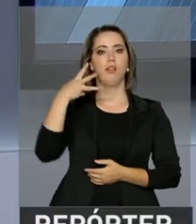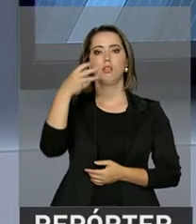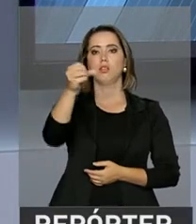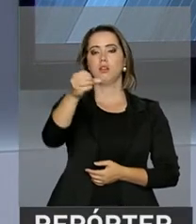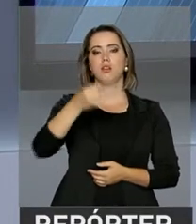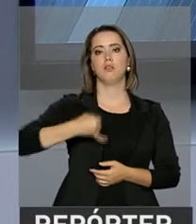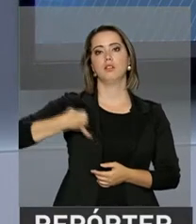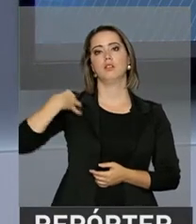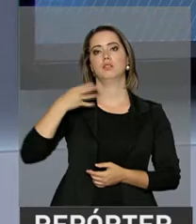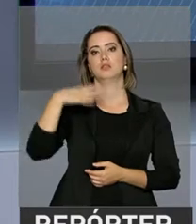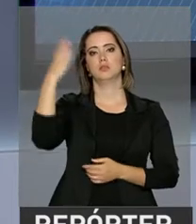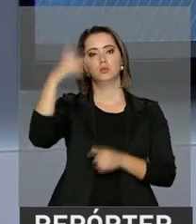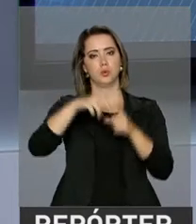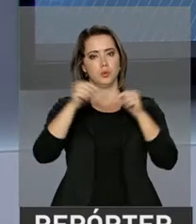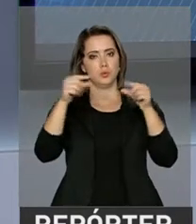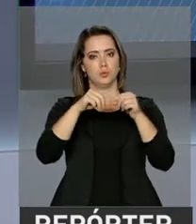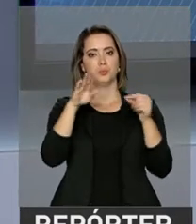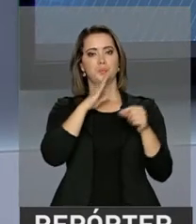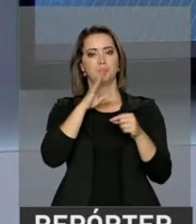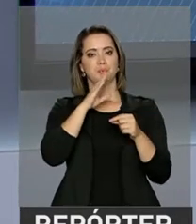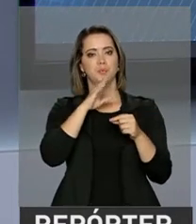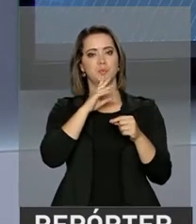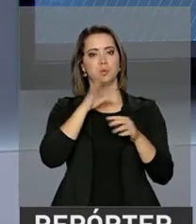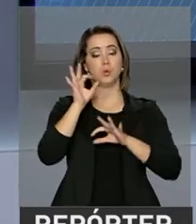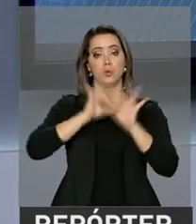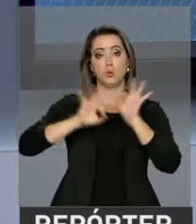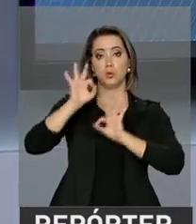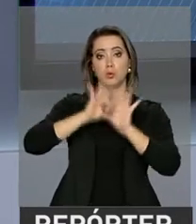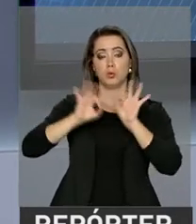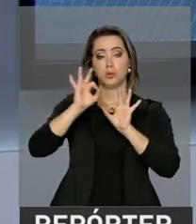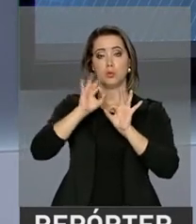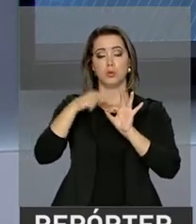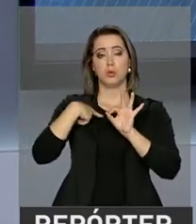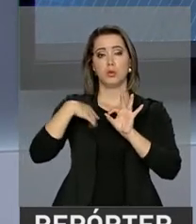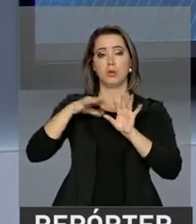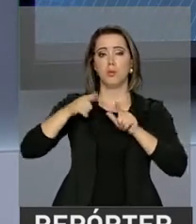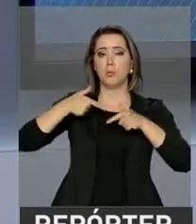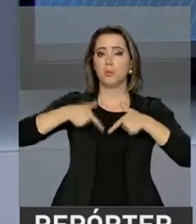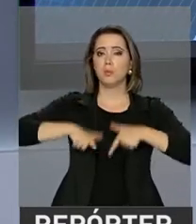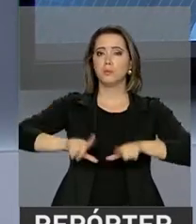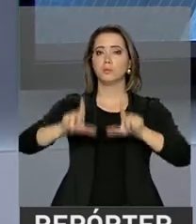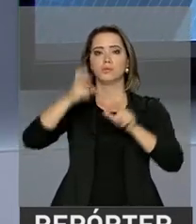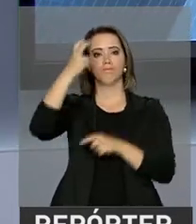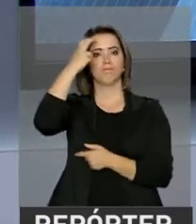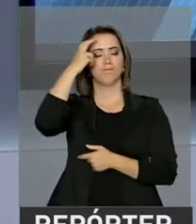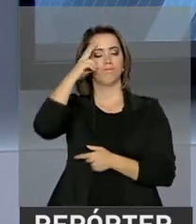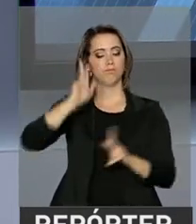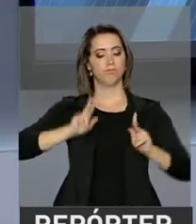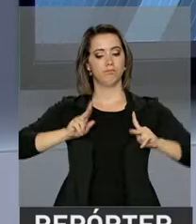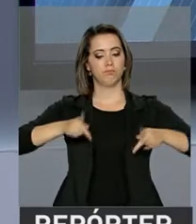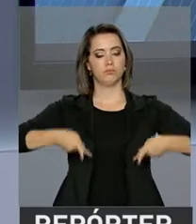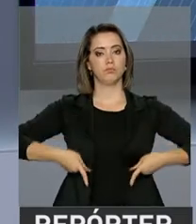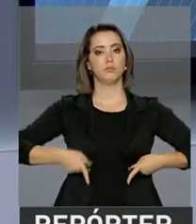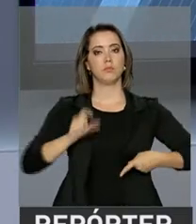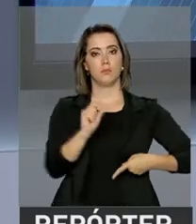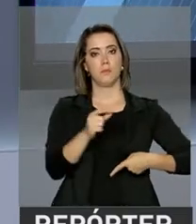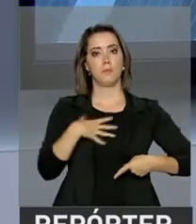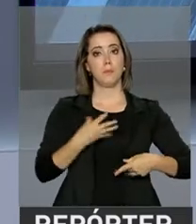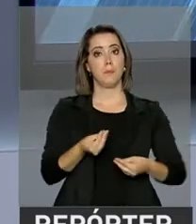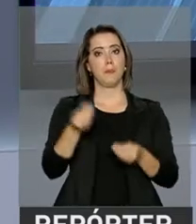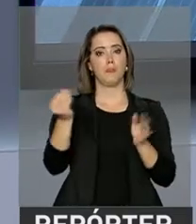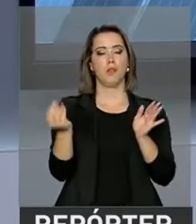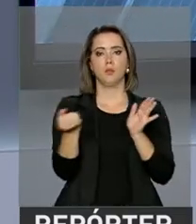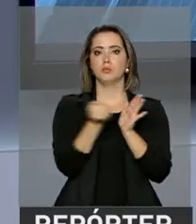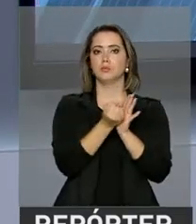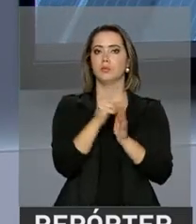foi reconhecida como Patrimônio Cultural da Humanidade. Para marcar a data, a capital vai ganhar uma exposição com documentos